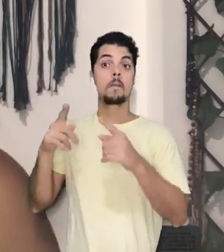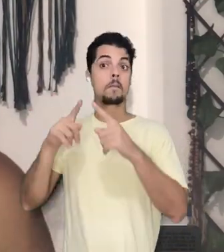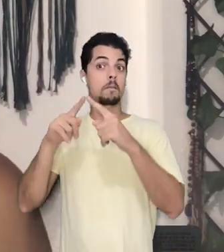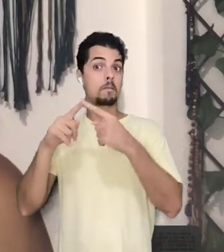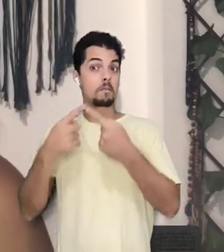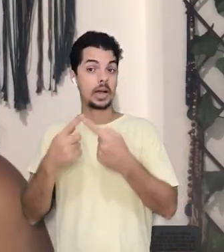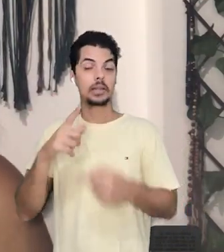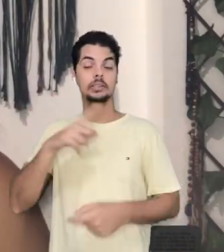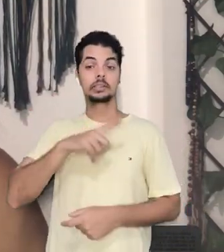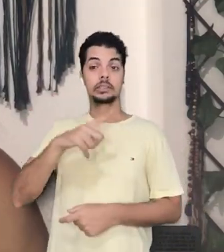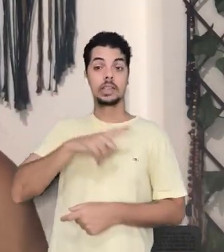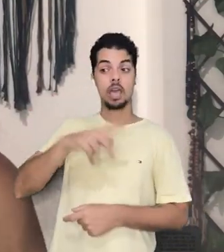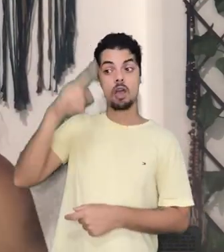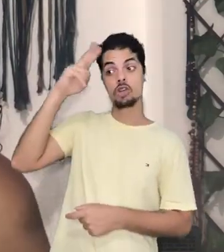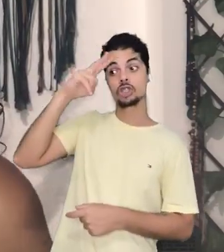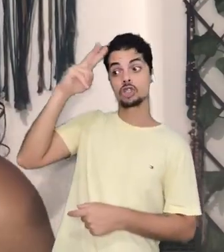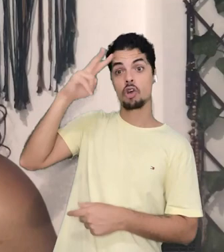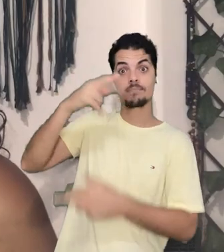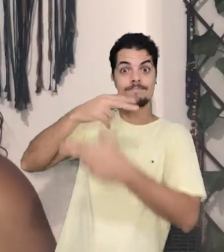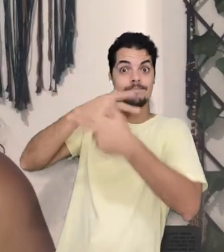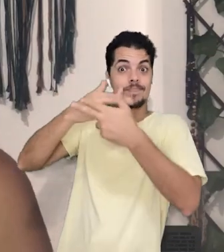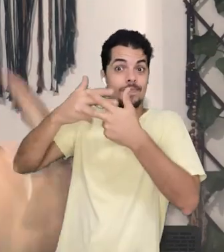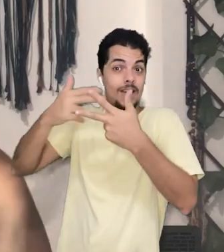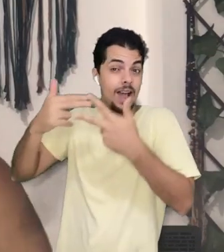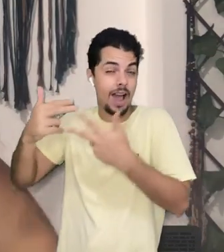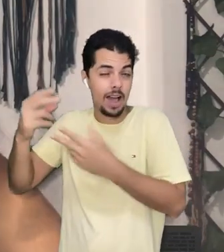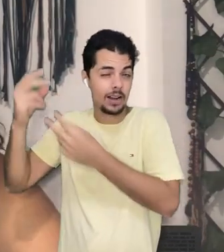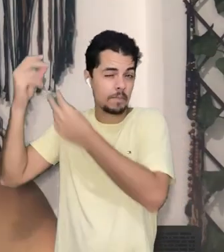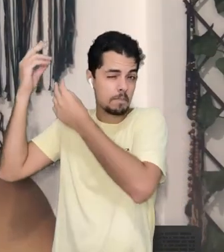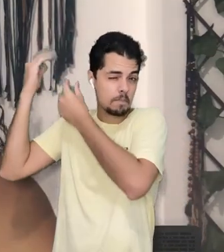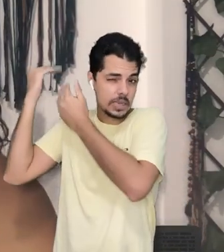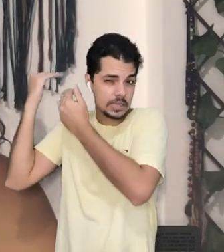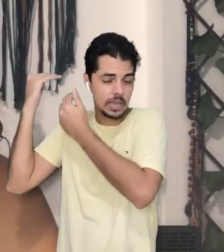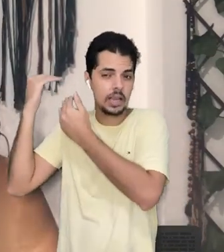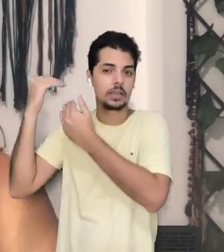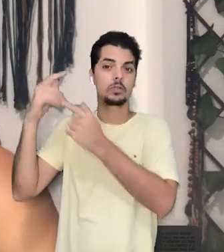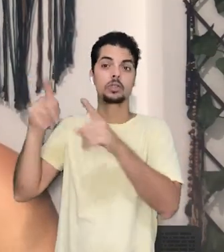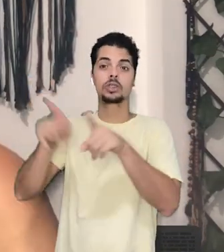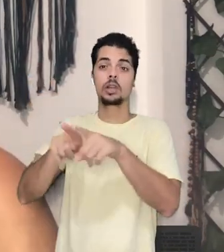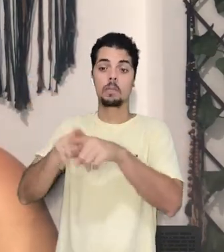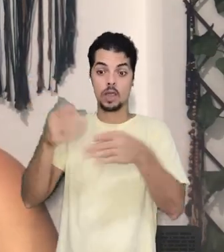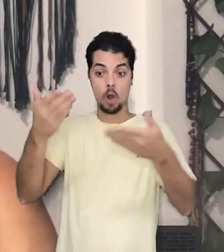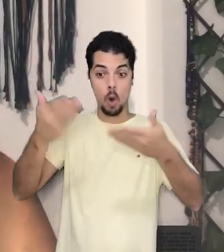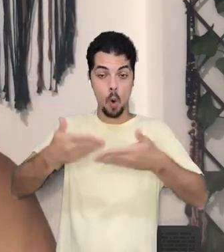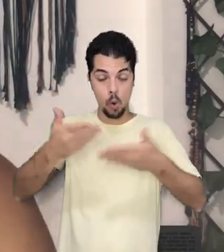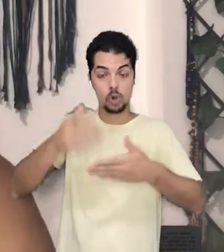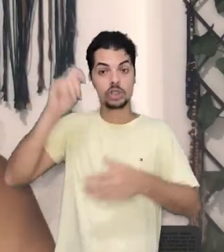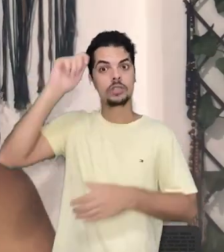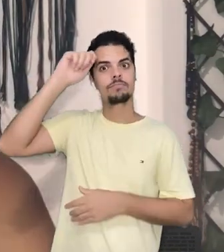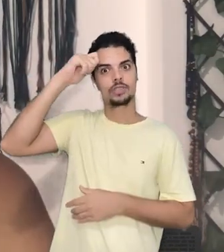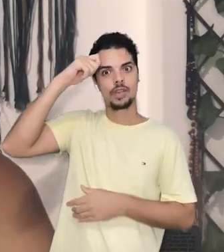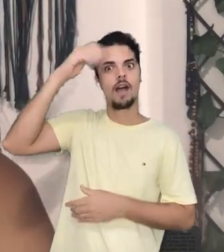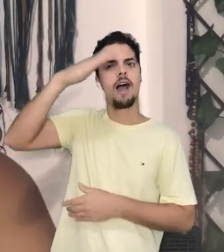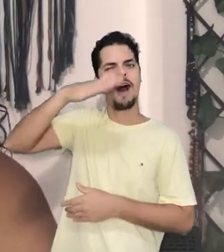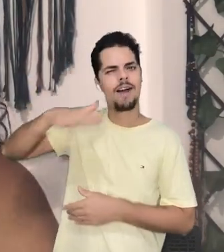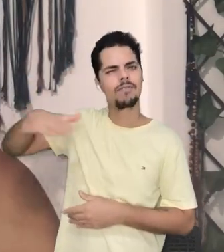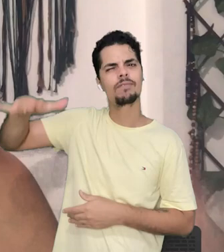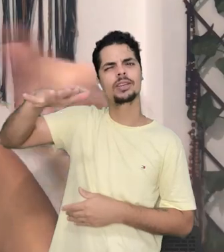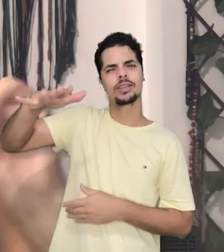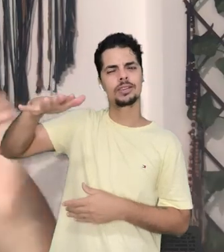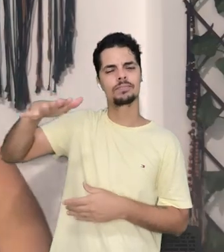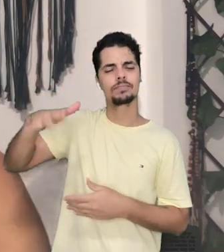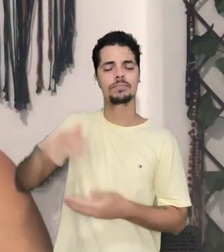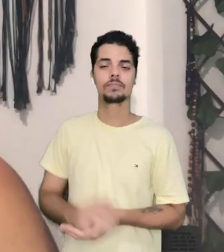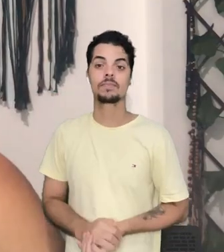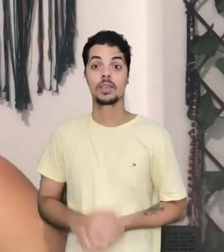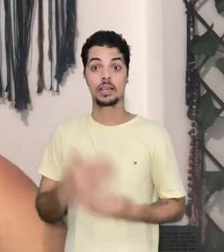histórias sobre África, sua diáspora e a independência brasileira que ainda precisam ser escritas. E